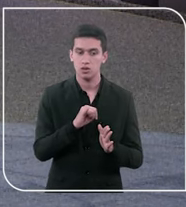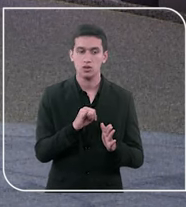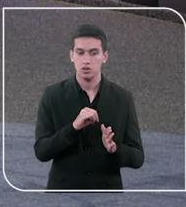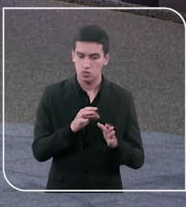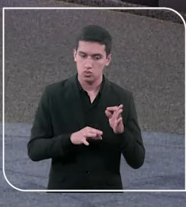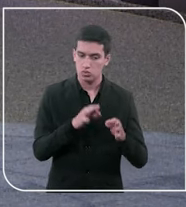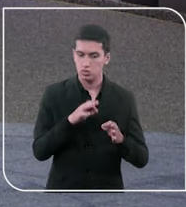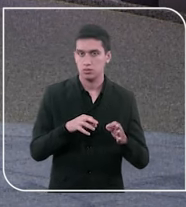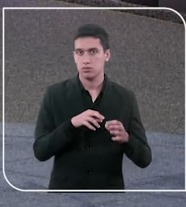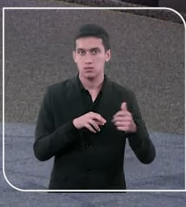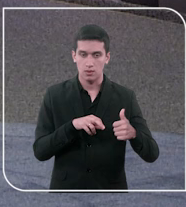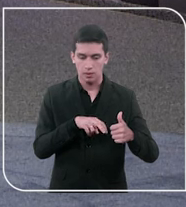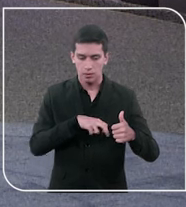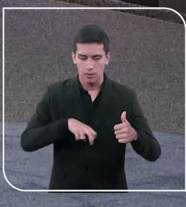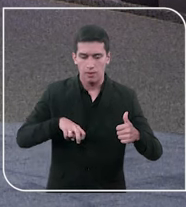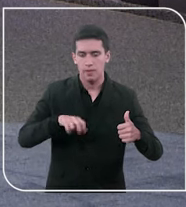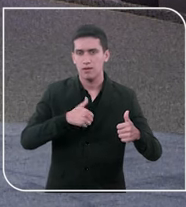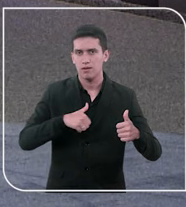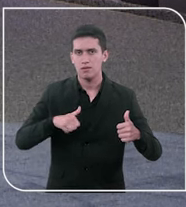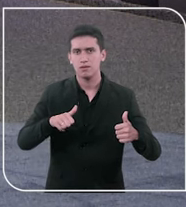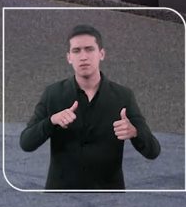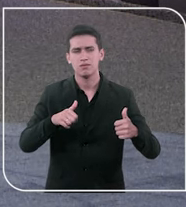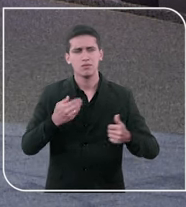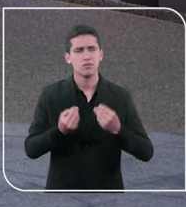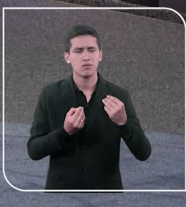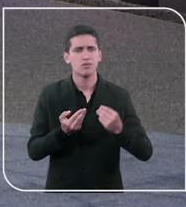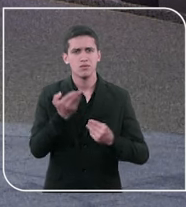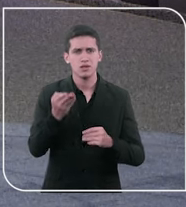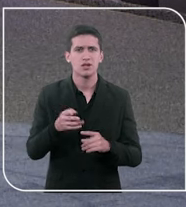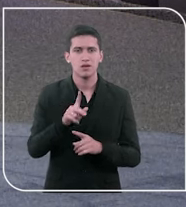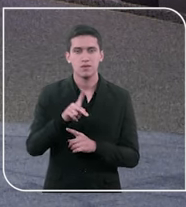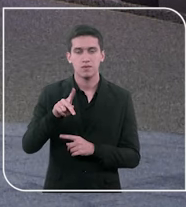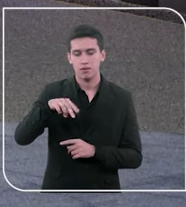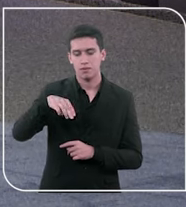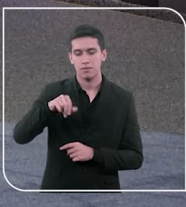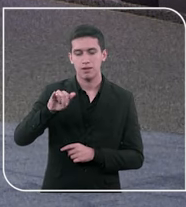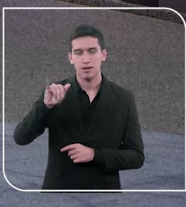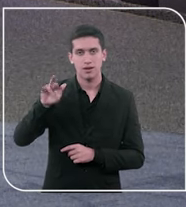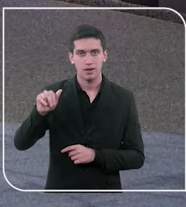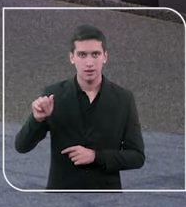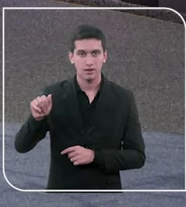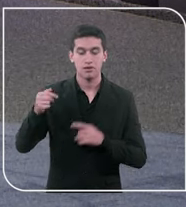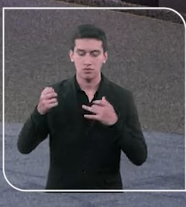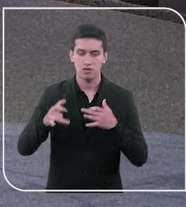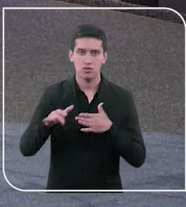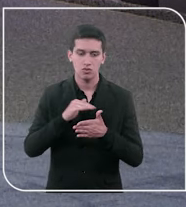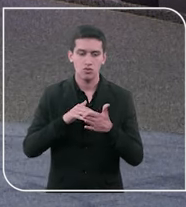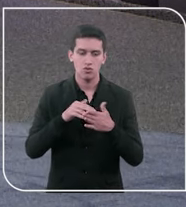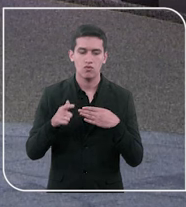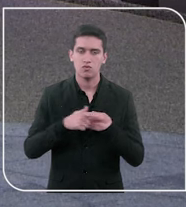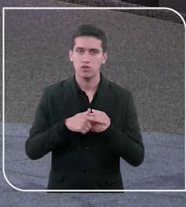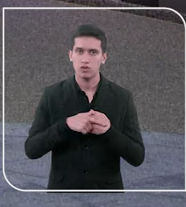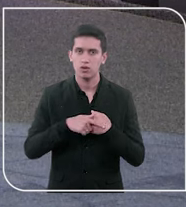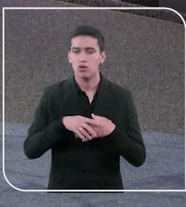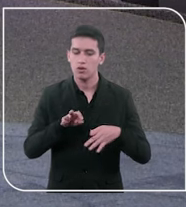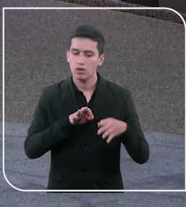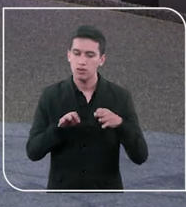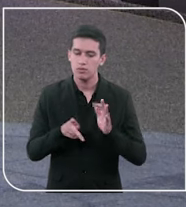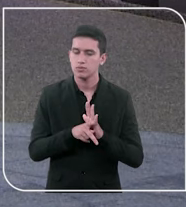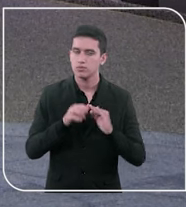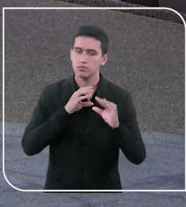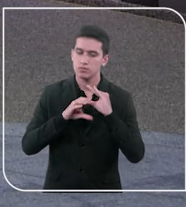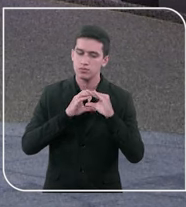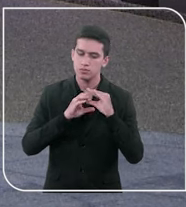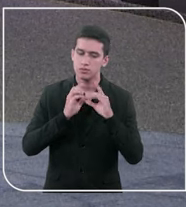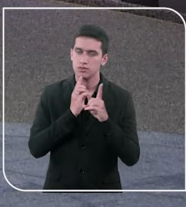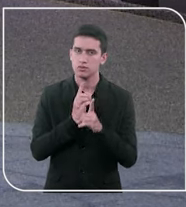vá ao júri popular. Professora Mayara, como é que você avalia o papel exercido pelos meios de comunicação, né,